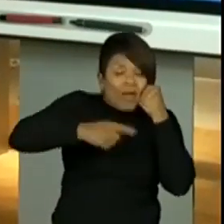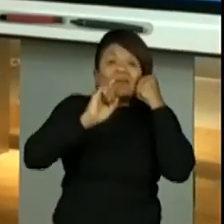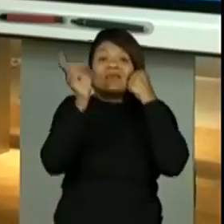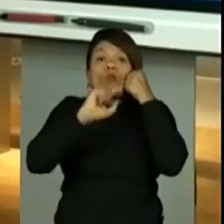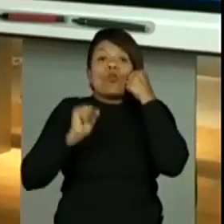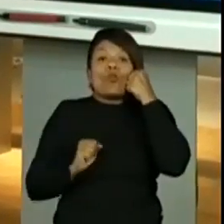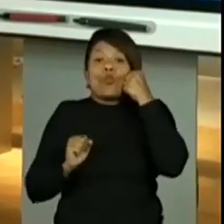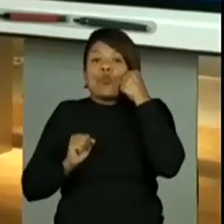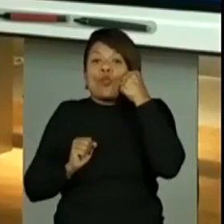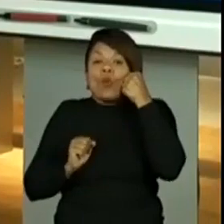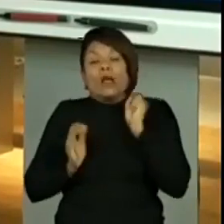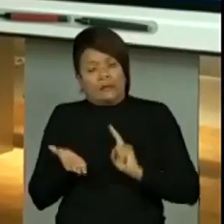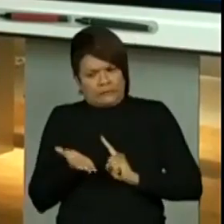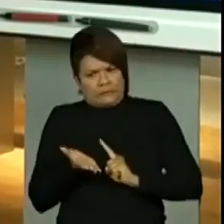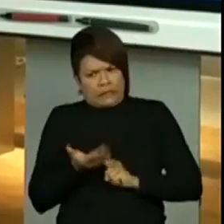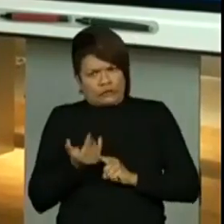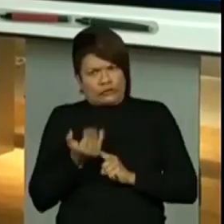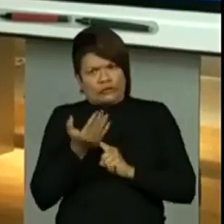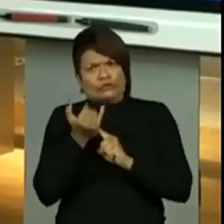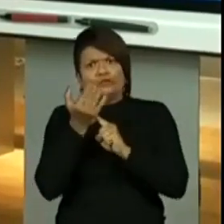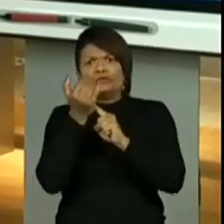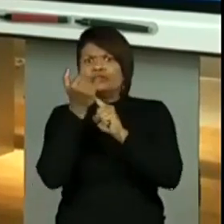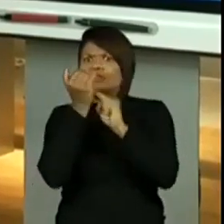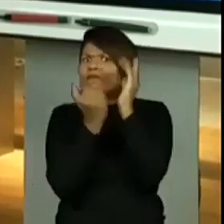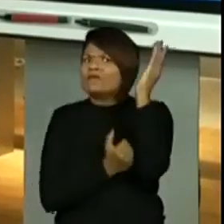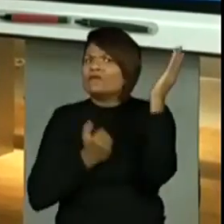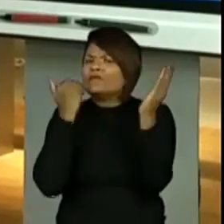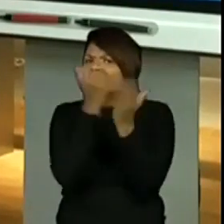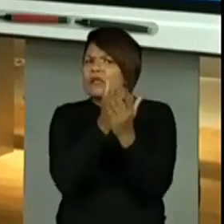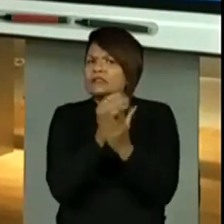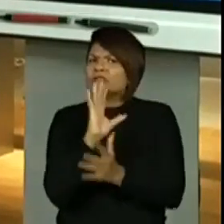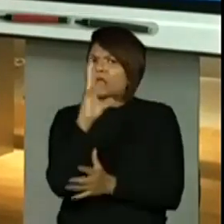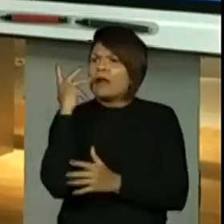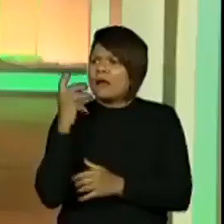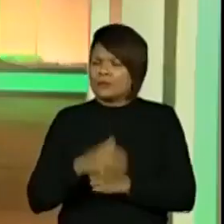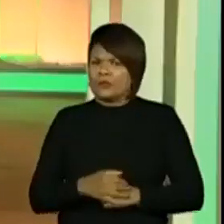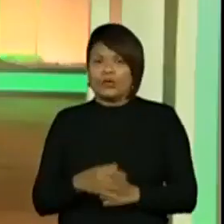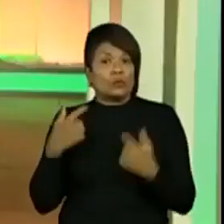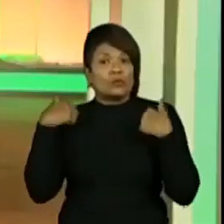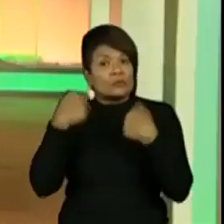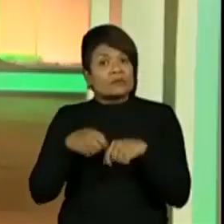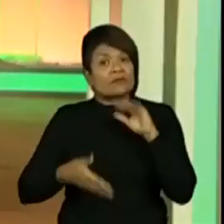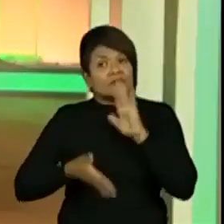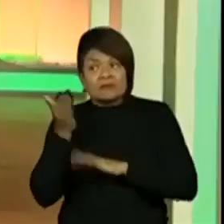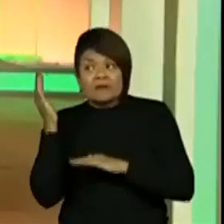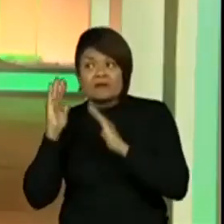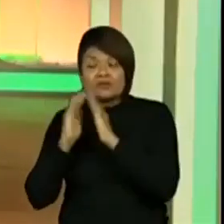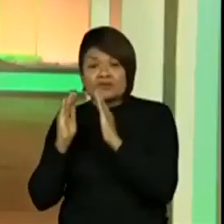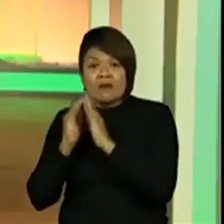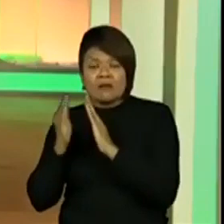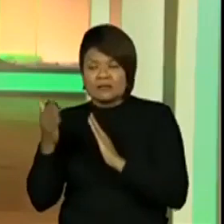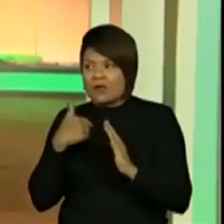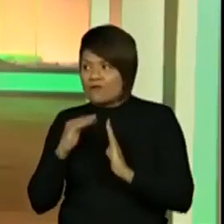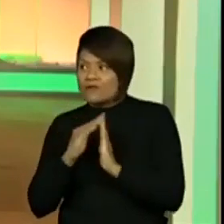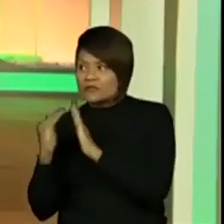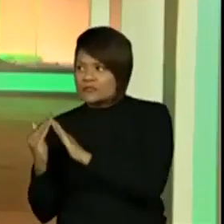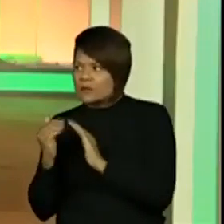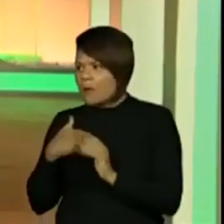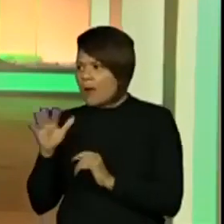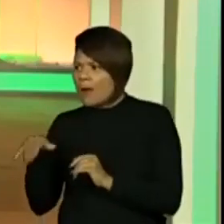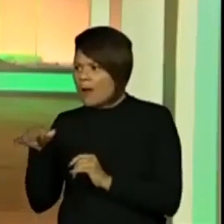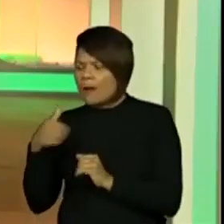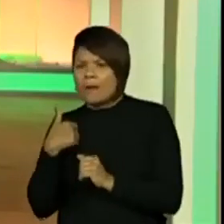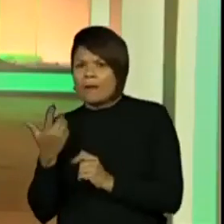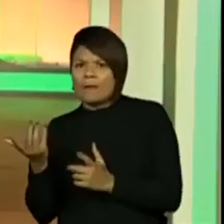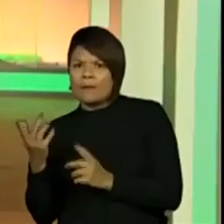da tecnologia, mudou a vida das pessoas. Eu não precisava mais sair de casa para ir na casa do vizinho para falar